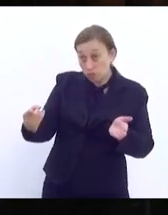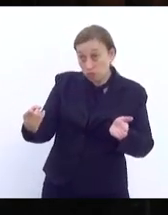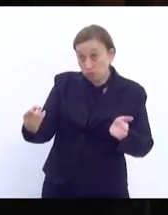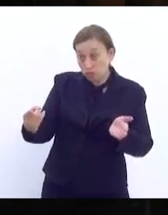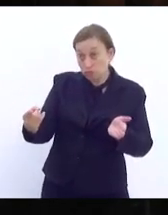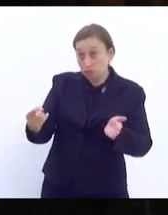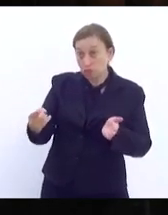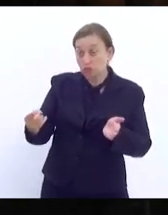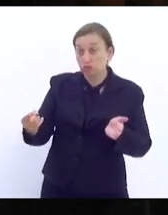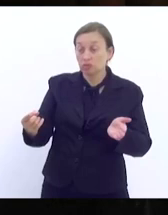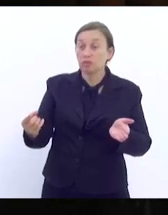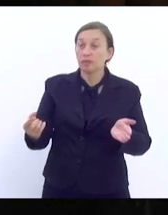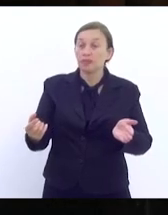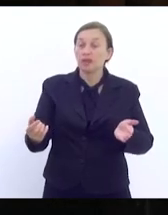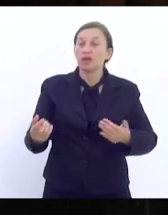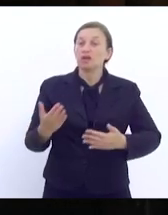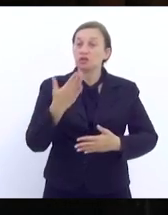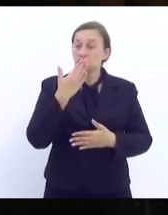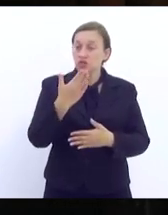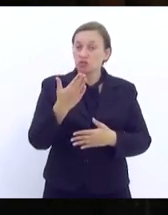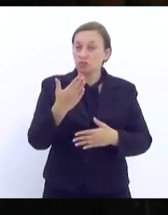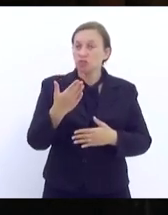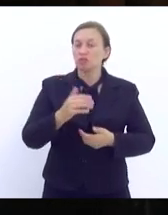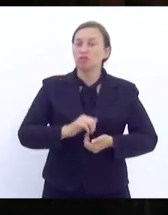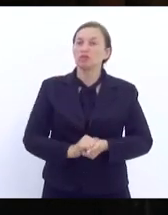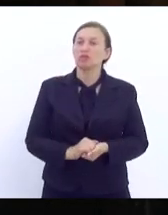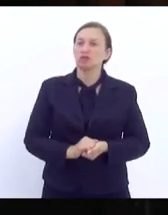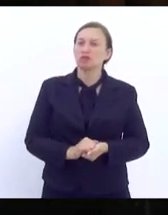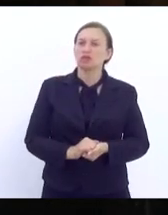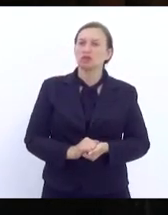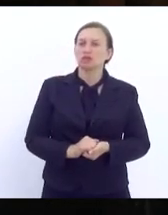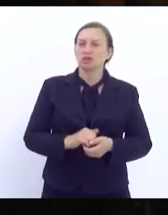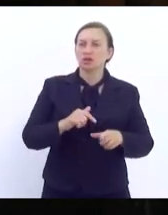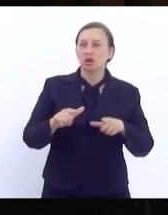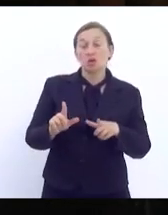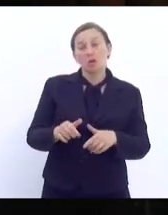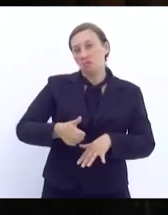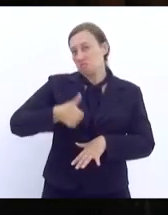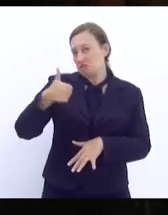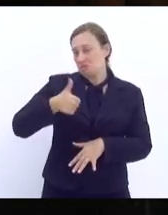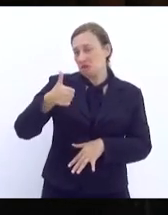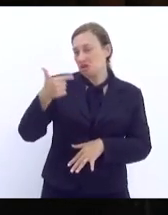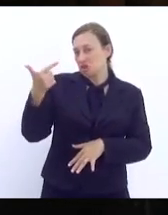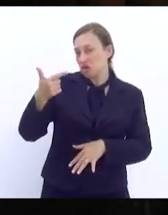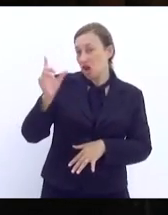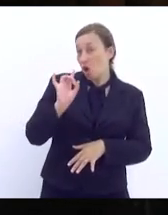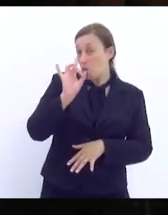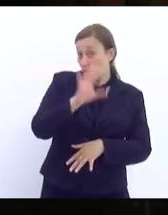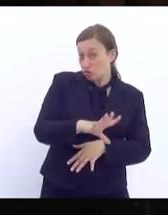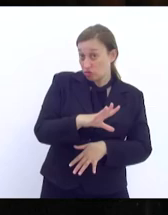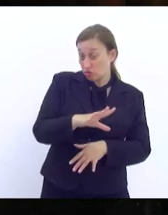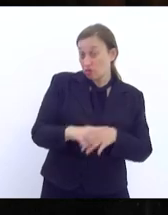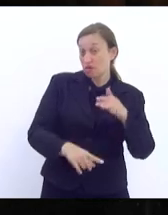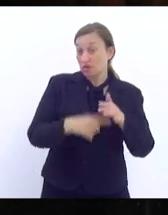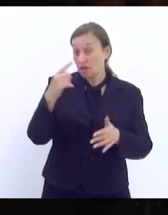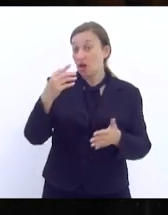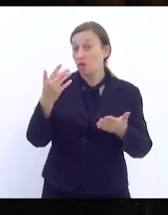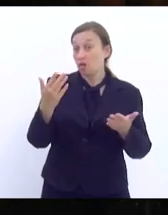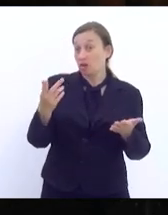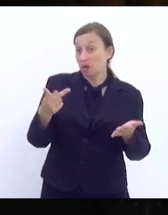se operacionaliza esse tipo de esquema no ponto e uma provavelmente não foi a primeira nem será a última vez